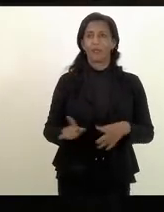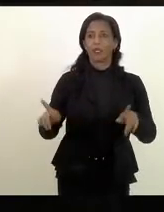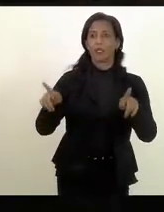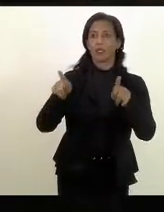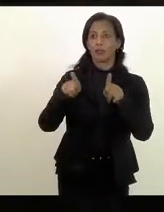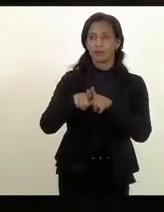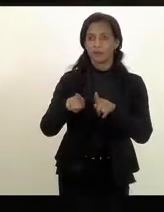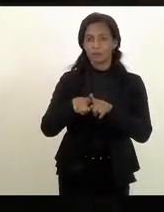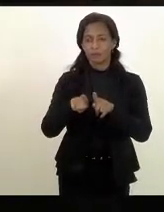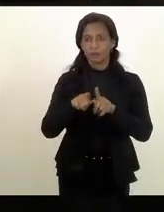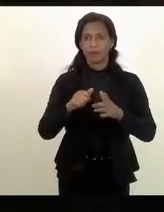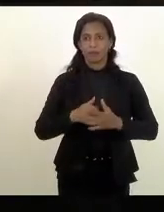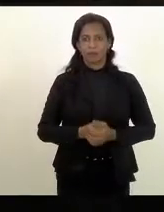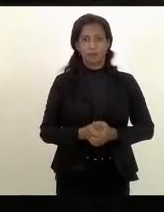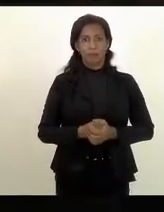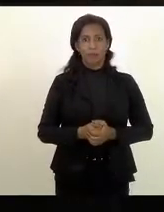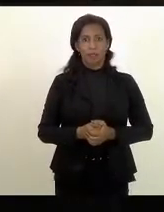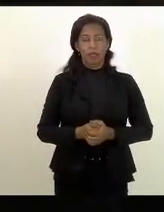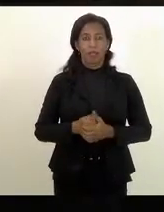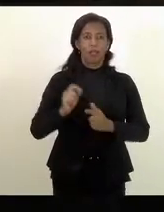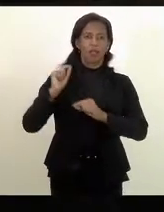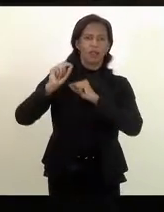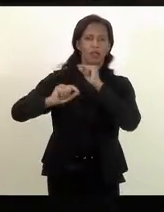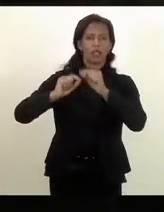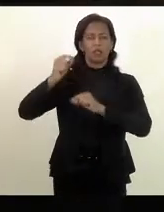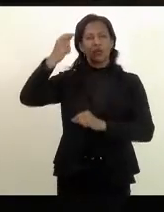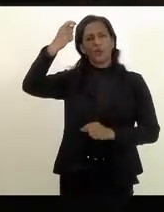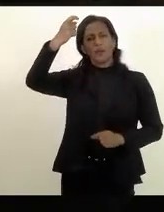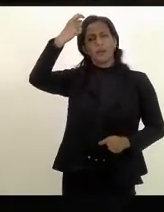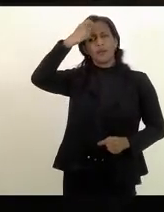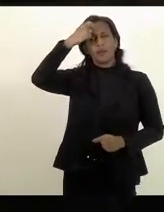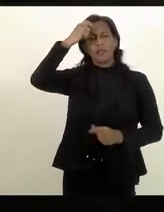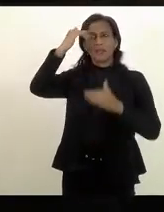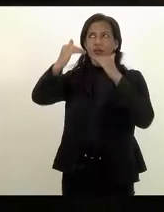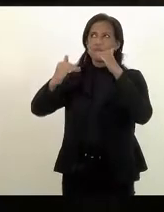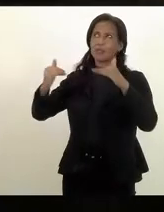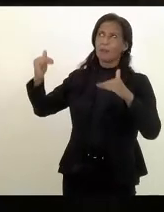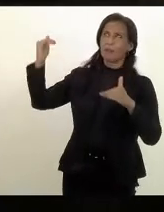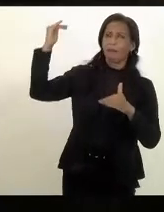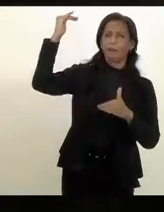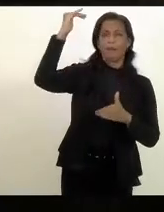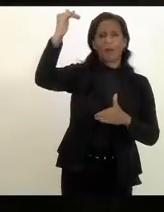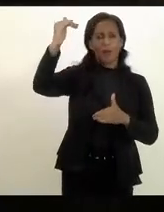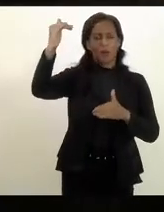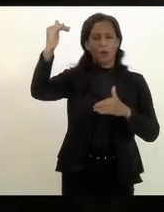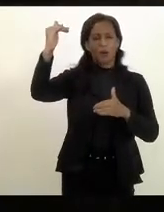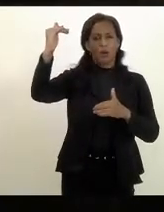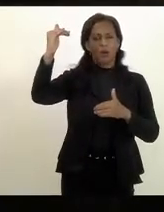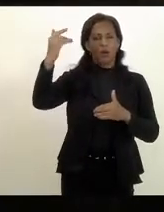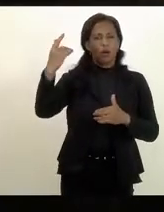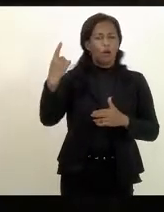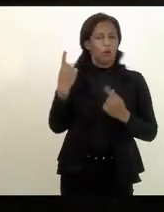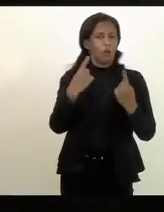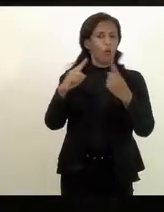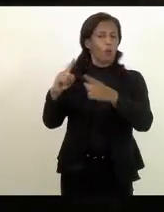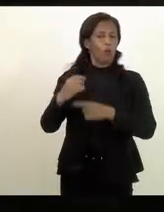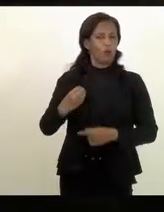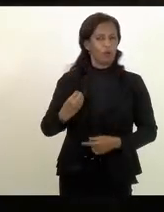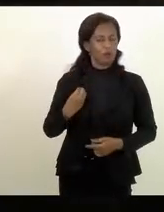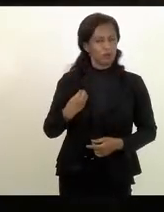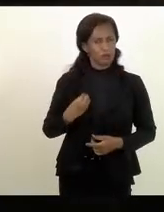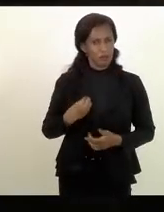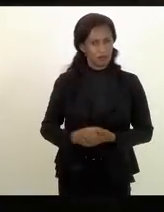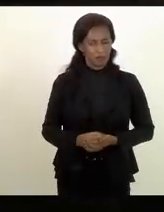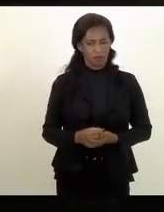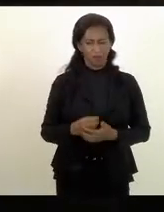daquilo que pensam ser maior do que eles para ainda violar as vidas disse bem o deputado Atila